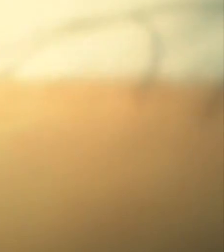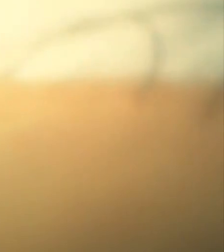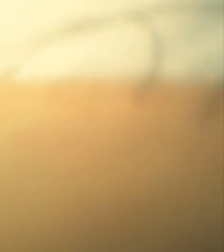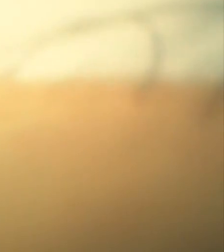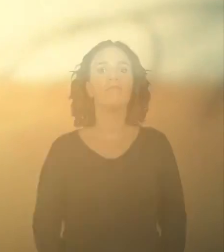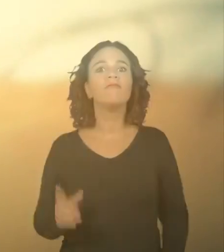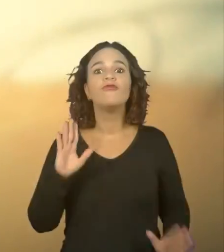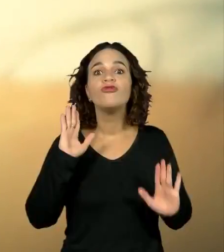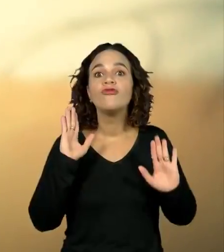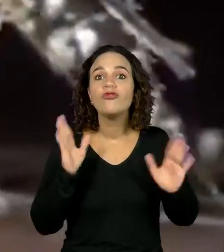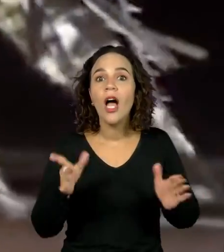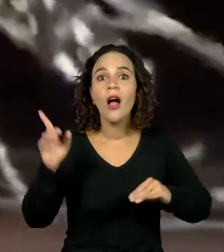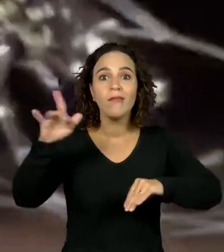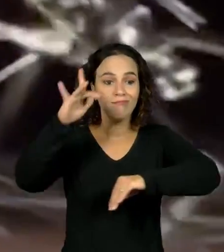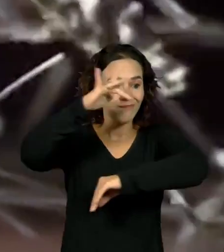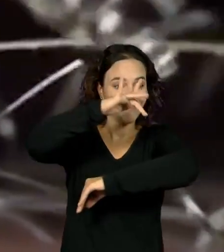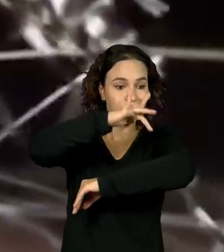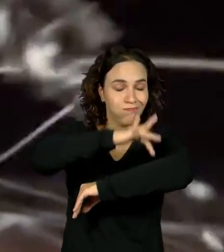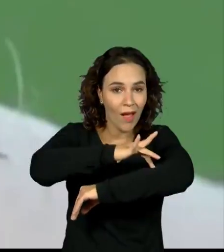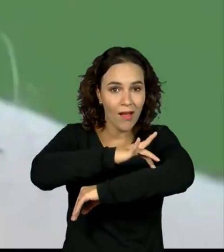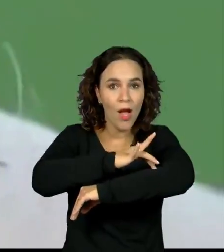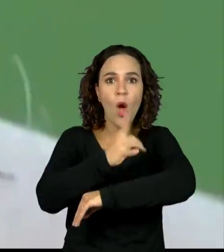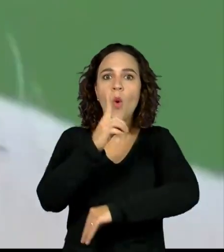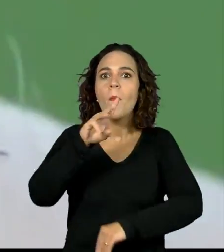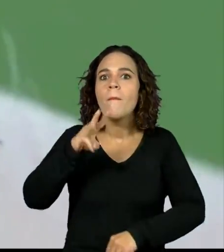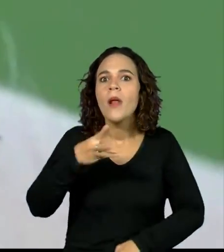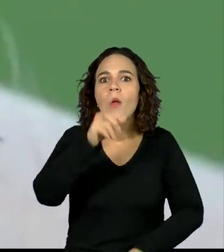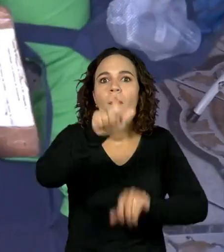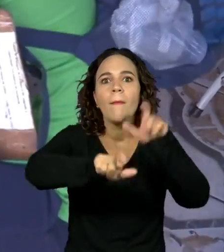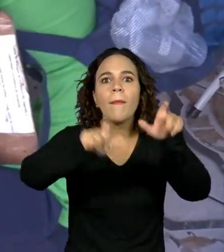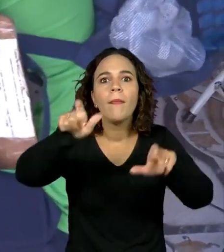Mais de 1 milhão de casos de dengue por todo o Brasil.